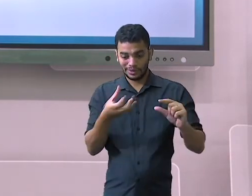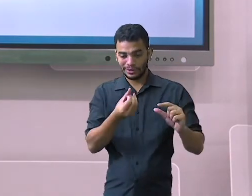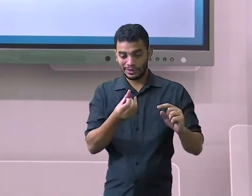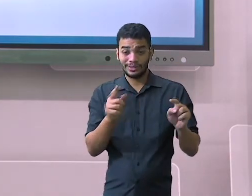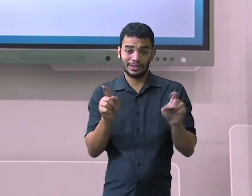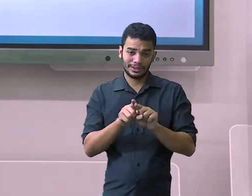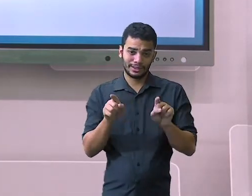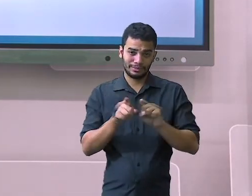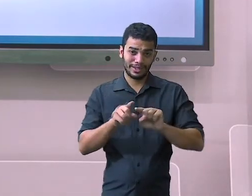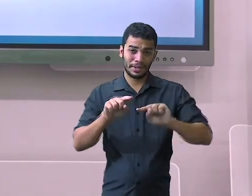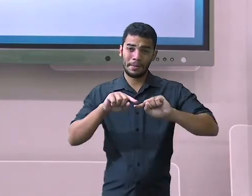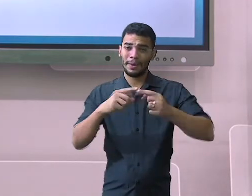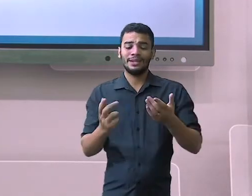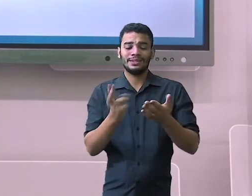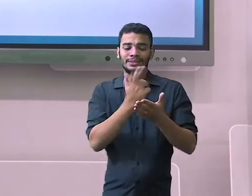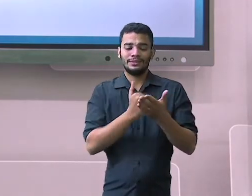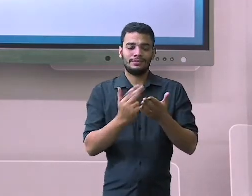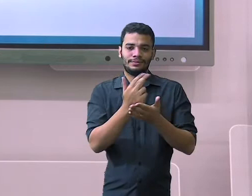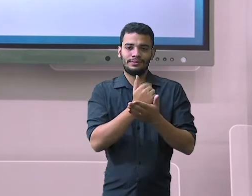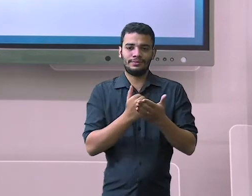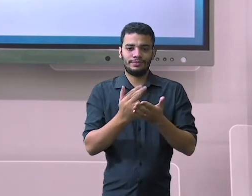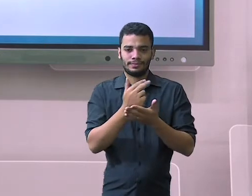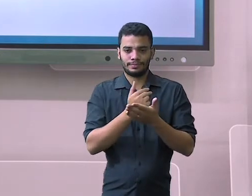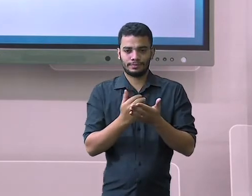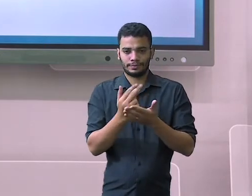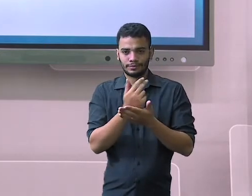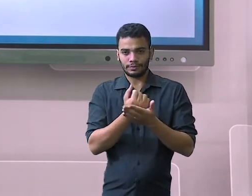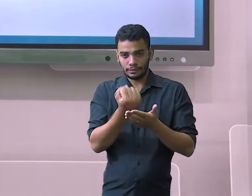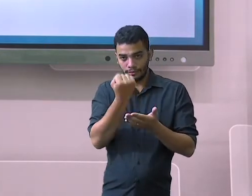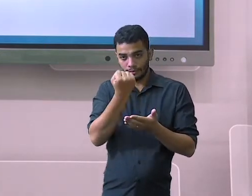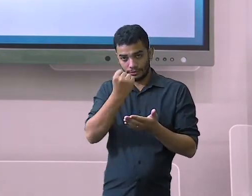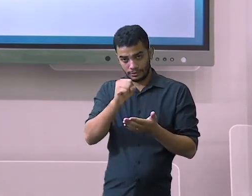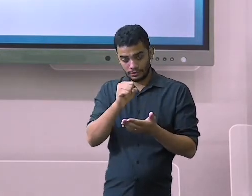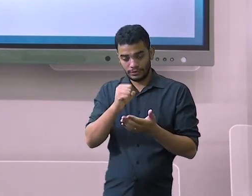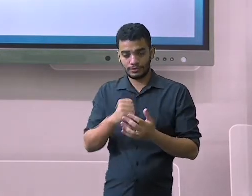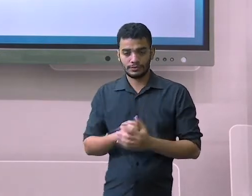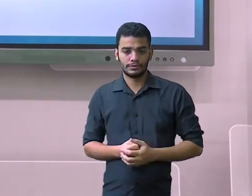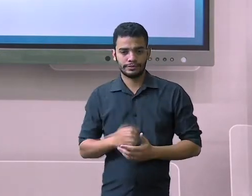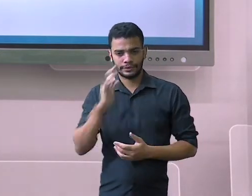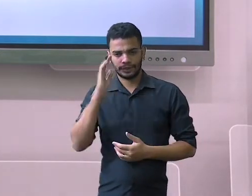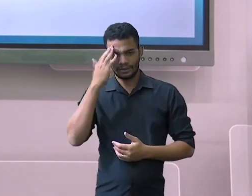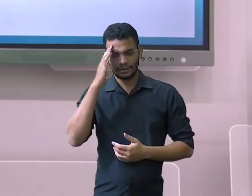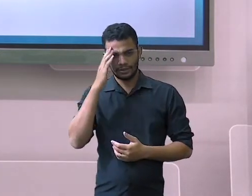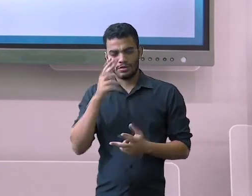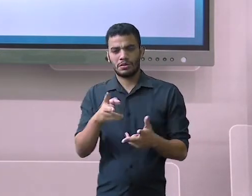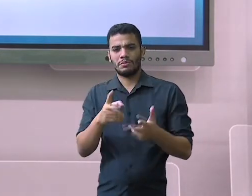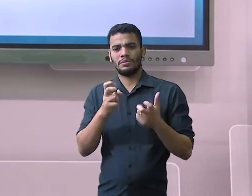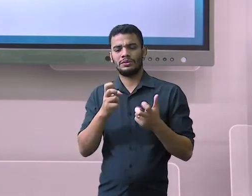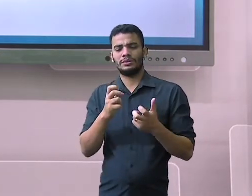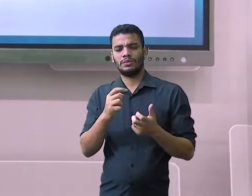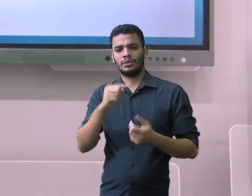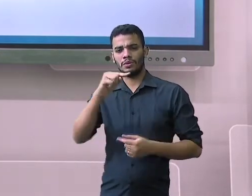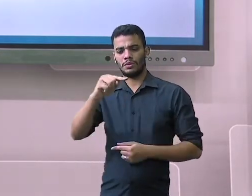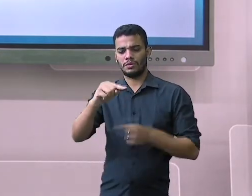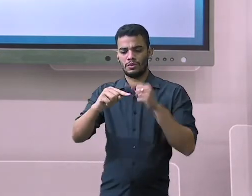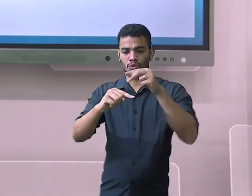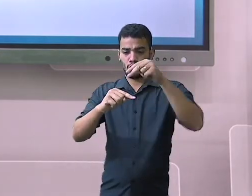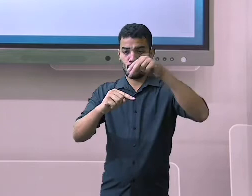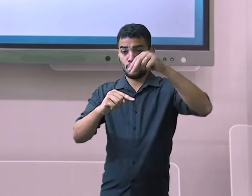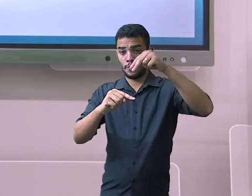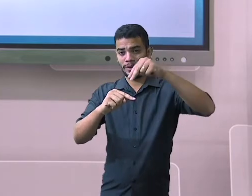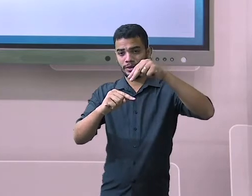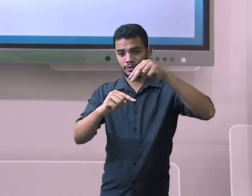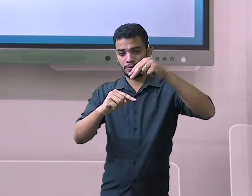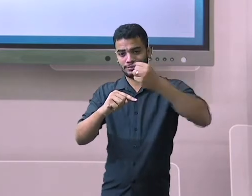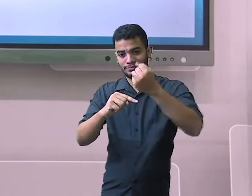partes. Por que que eu precisei fazer 2 figuras? Porque o meu numerador aqui pede para que eu colore o quê?